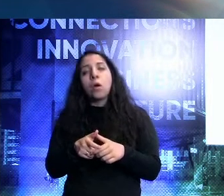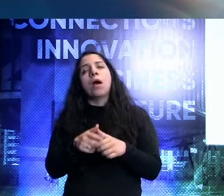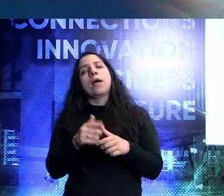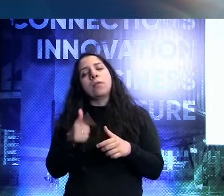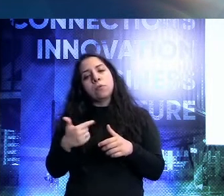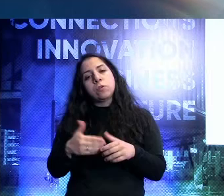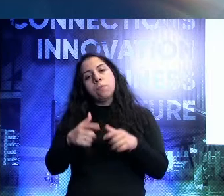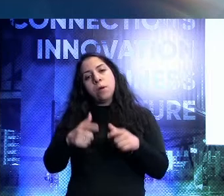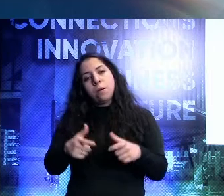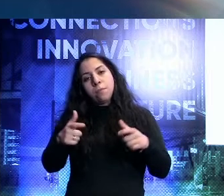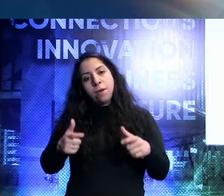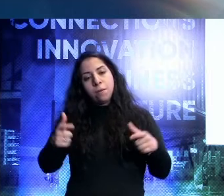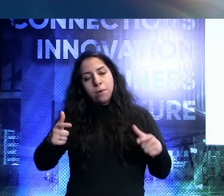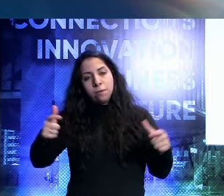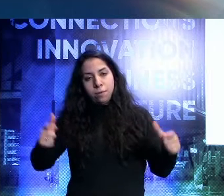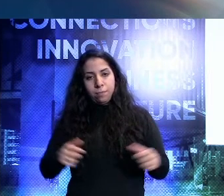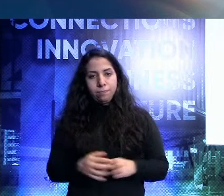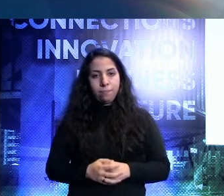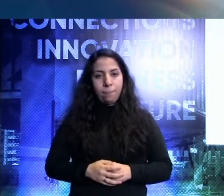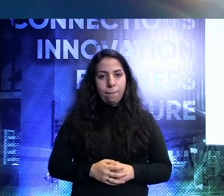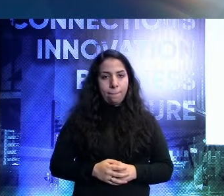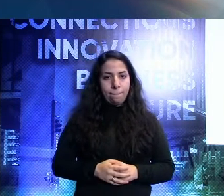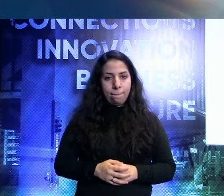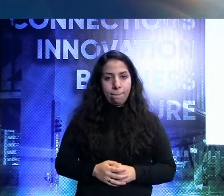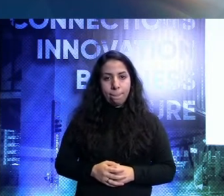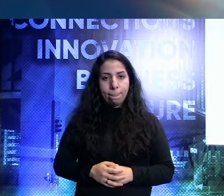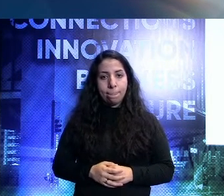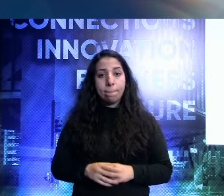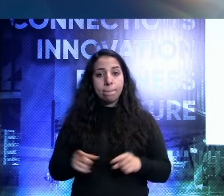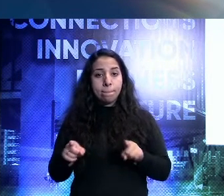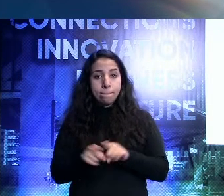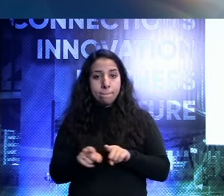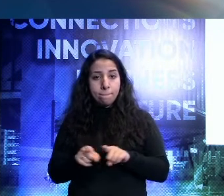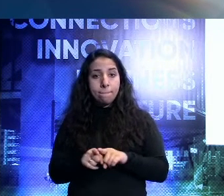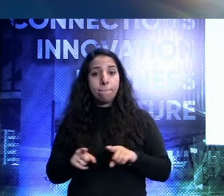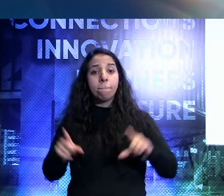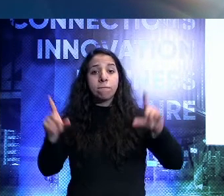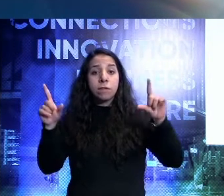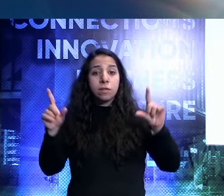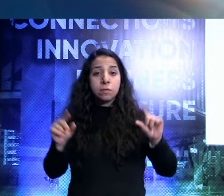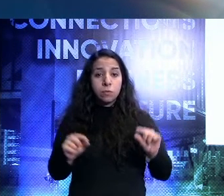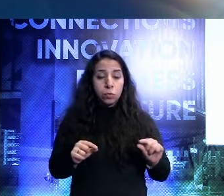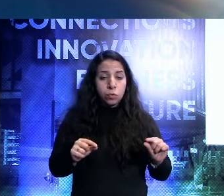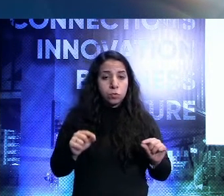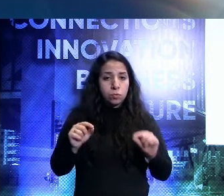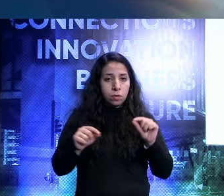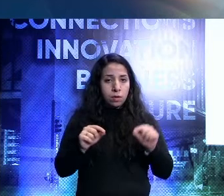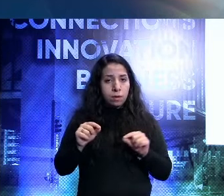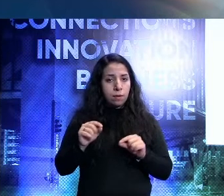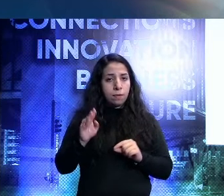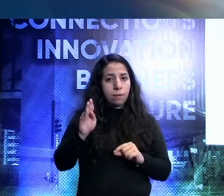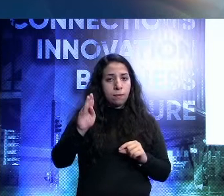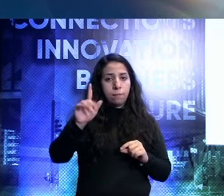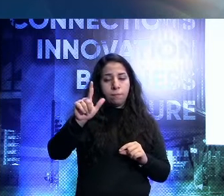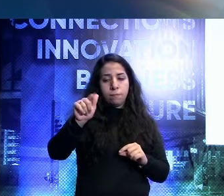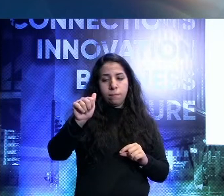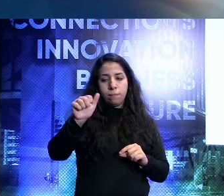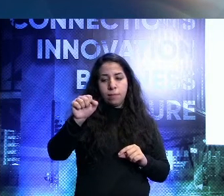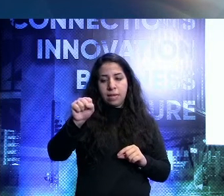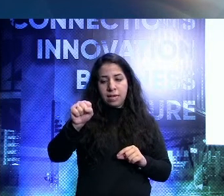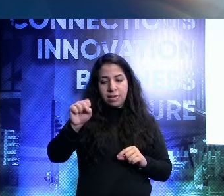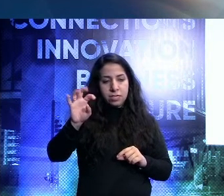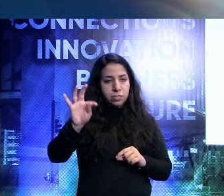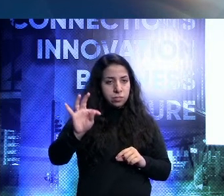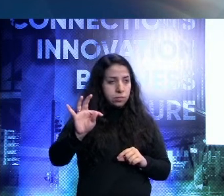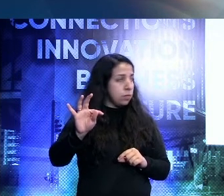esse teste. Minimiza o blast radius. Já ouviram falar no blast radius, a área de impacto? Que é assim,